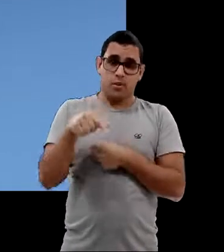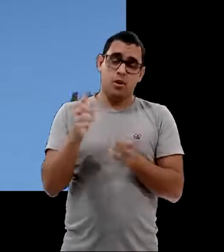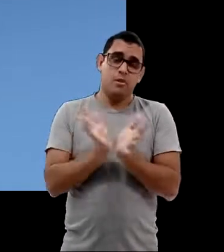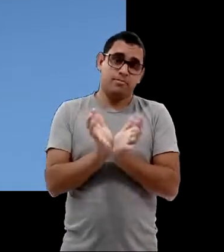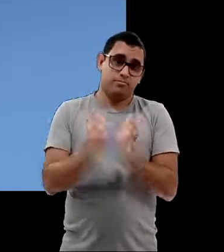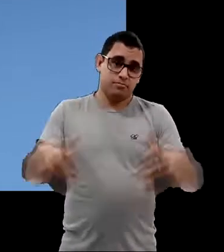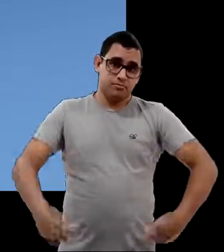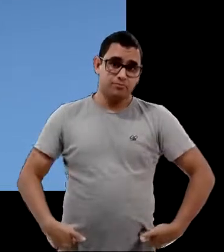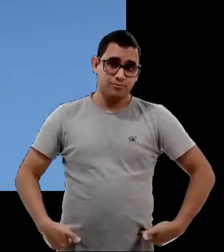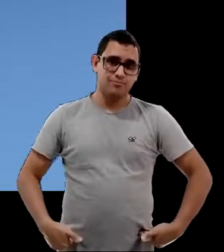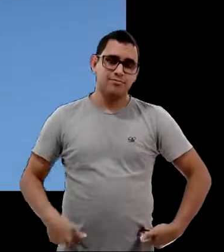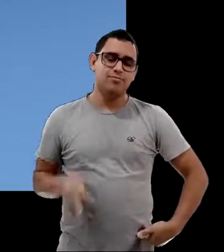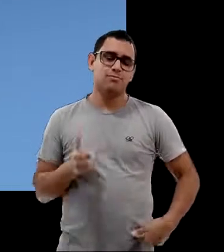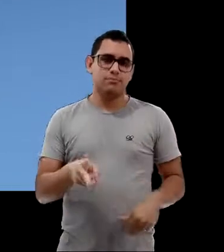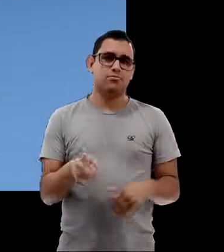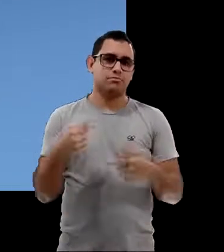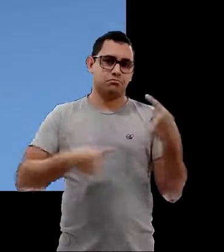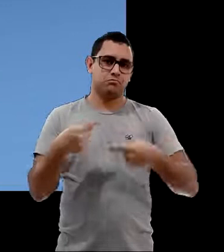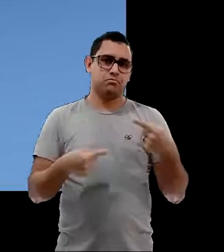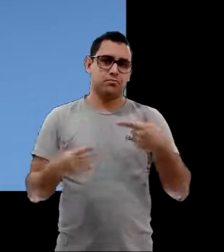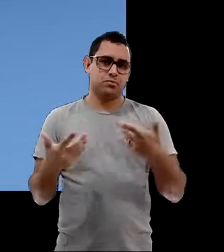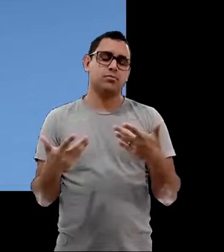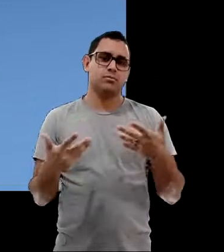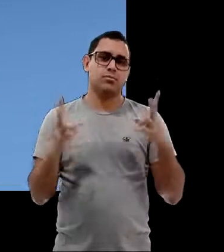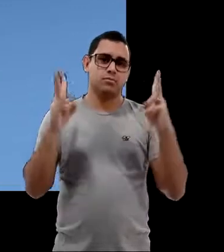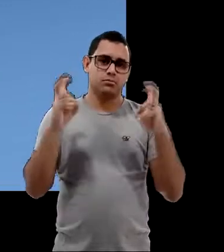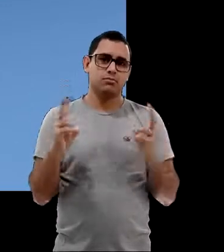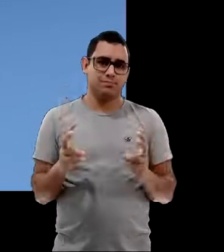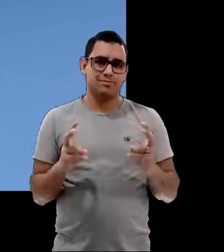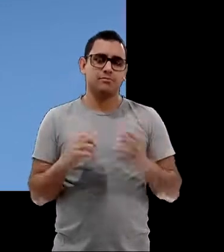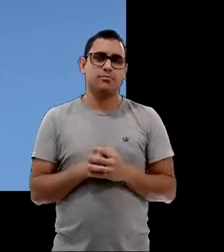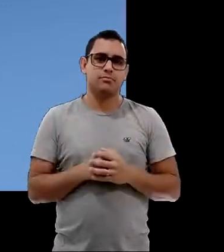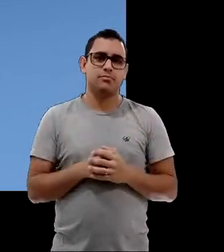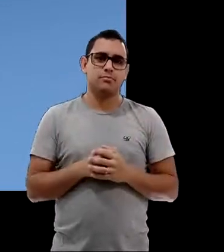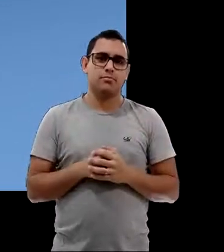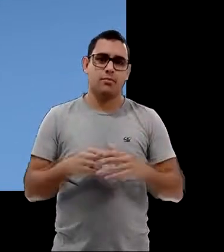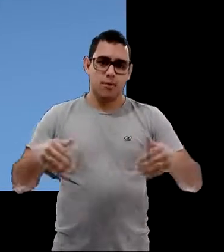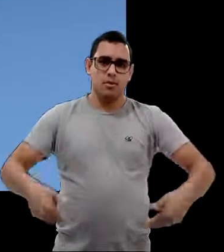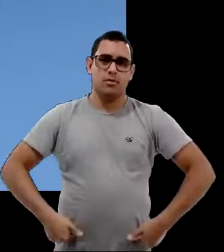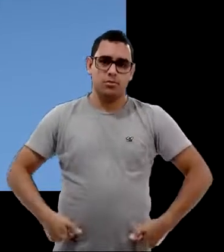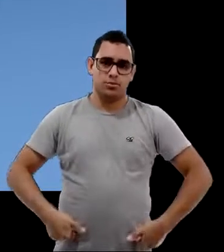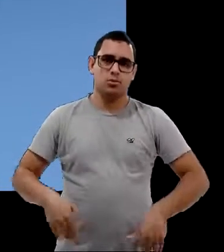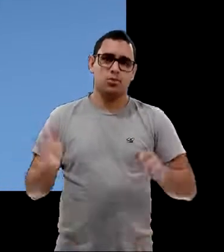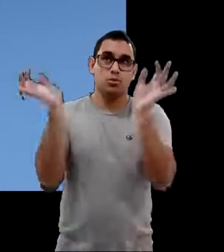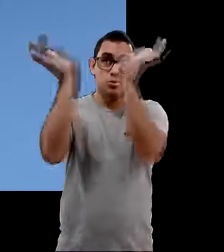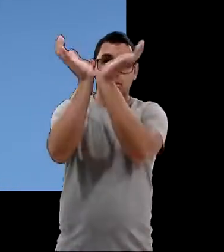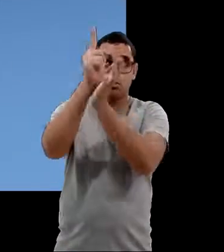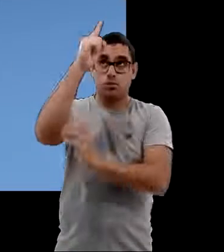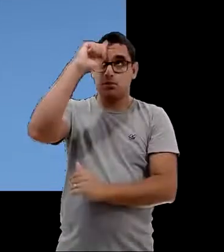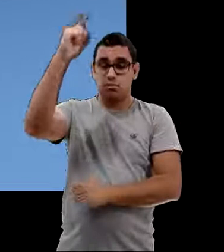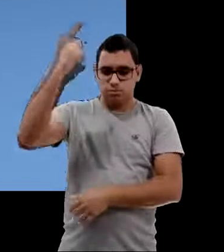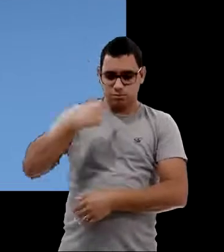que é dominado politicamente por aquele que é chamado grupo